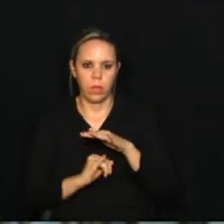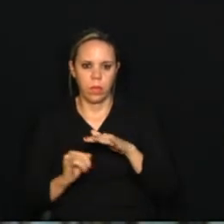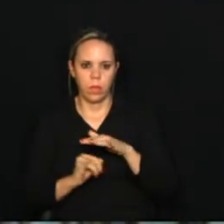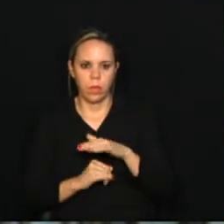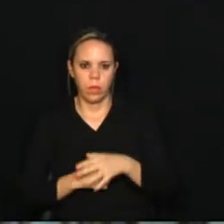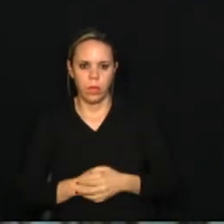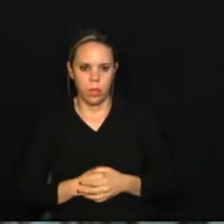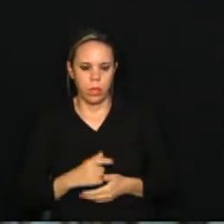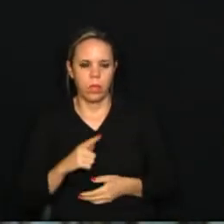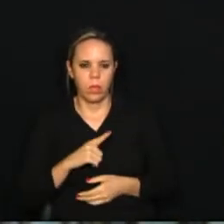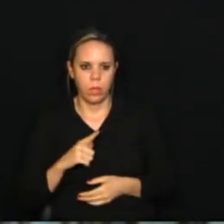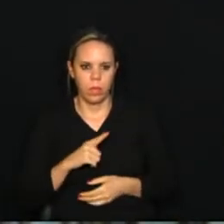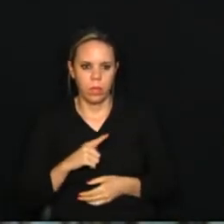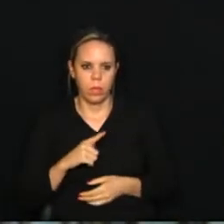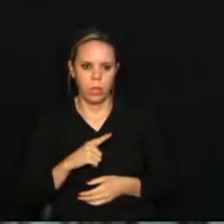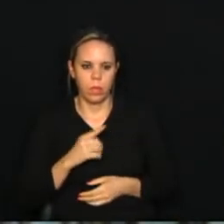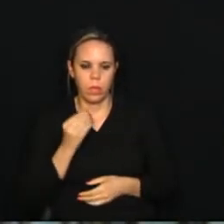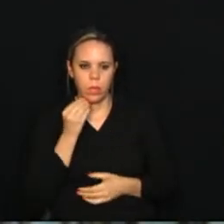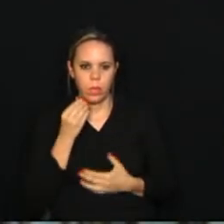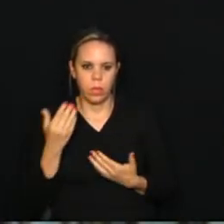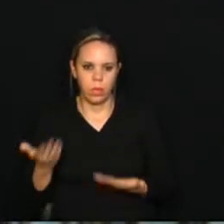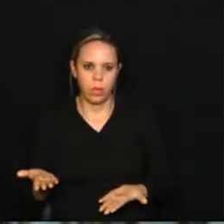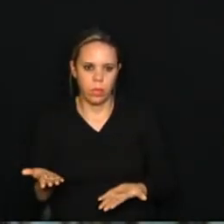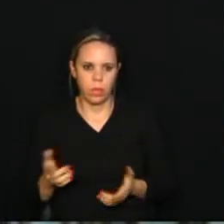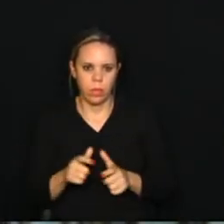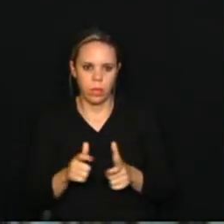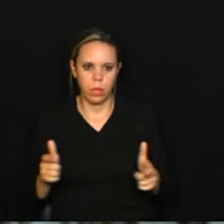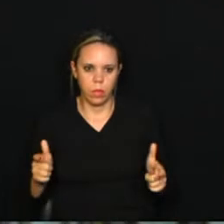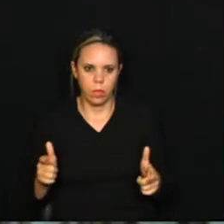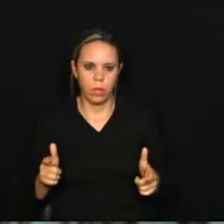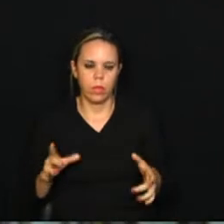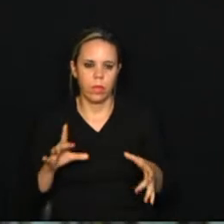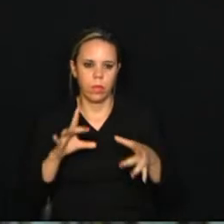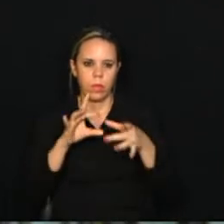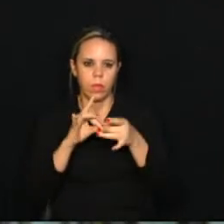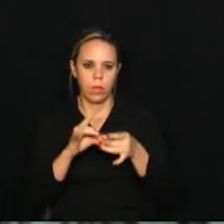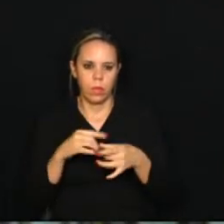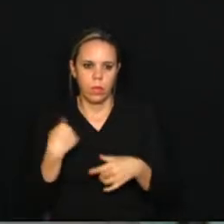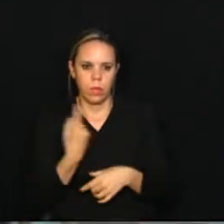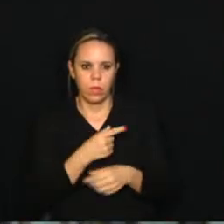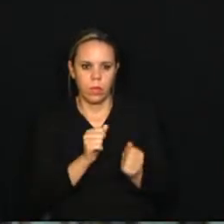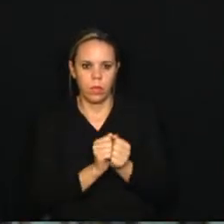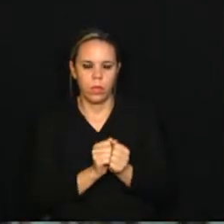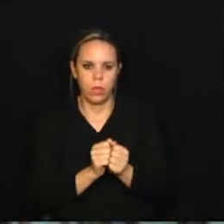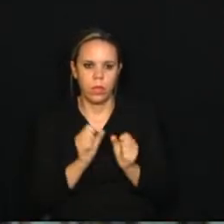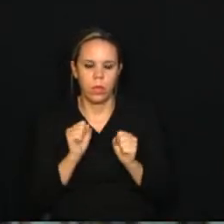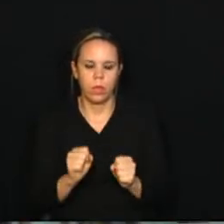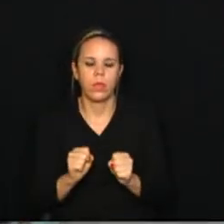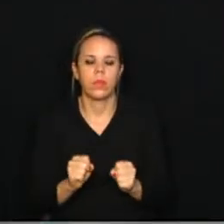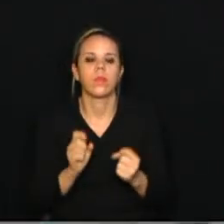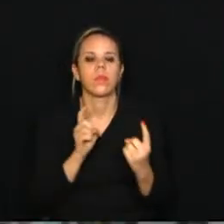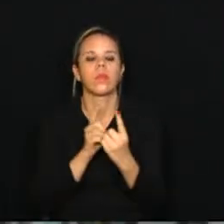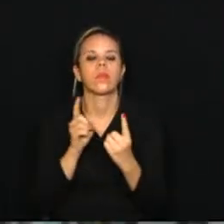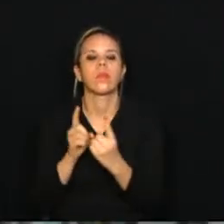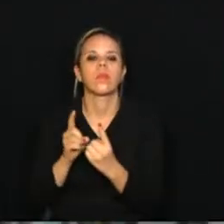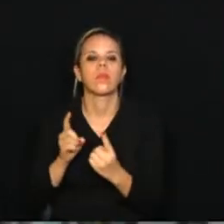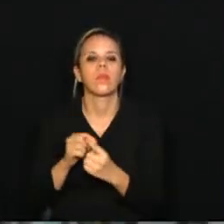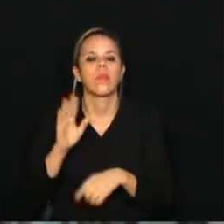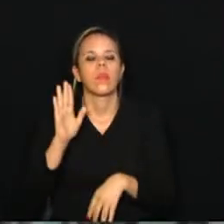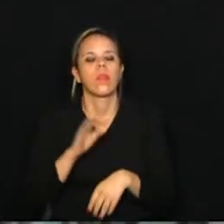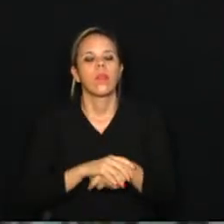entidades têm espaços para ampliar os convênios conosco. Eles podem atender um pouco